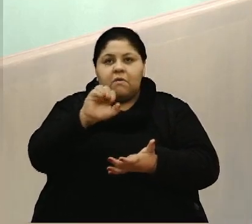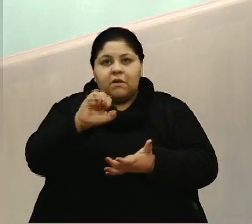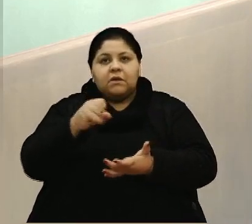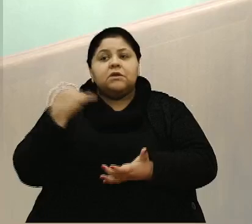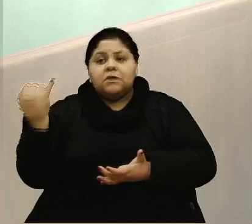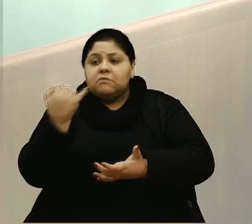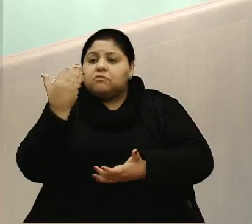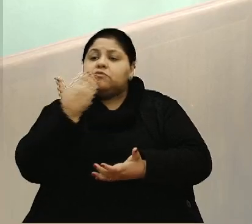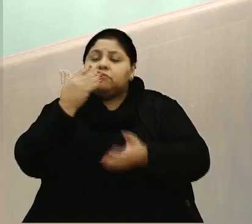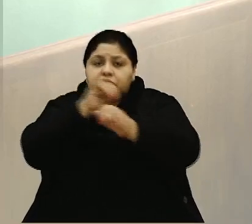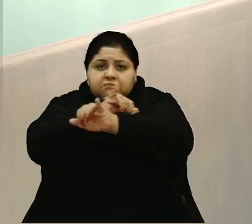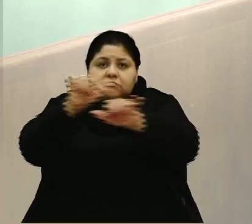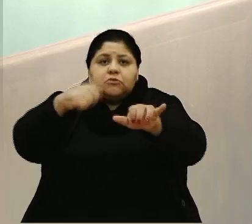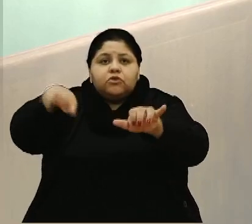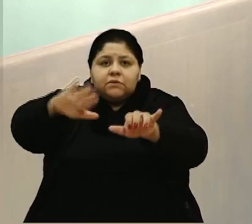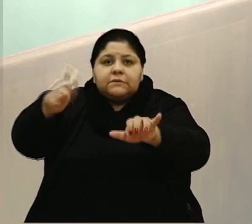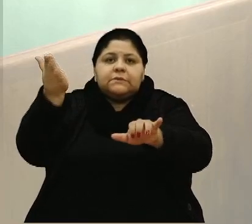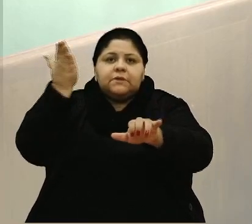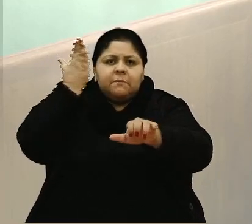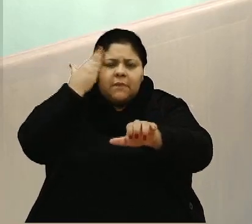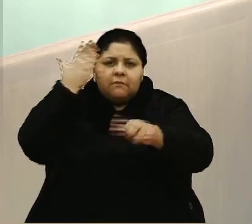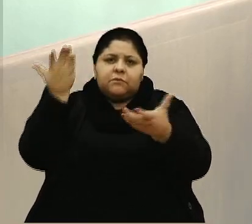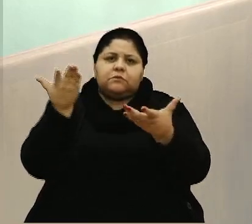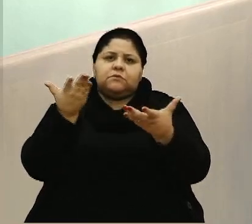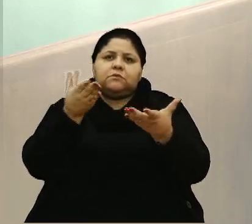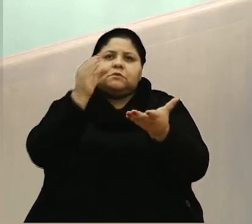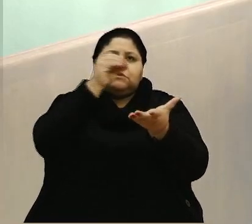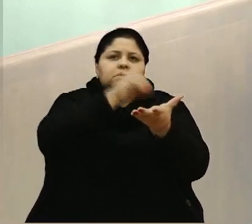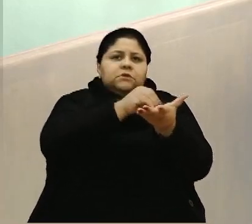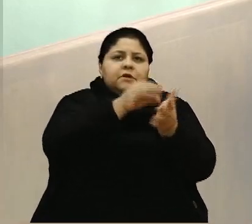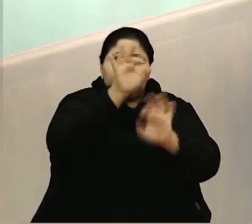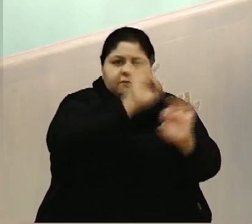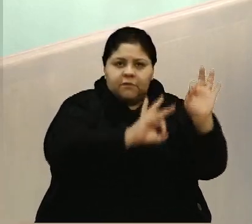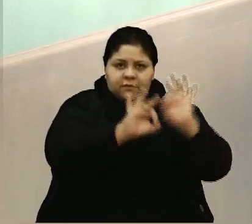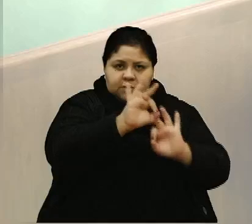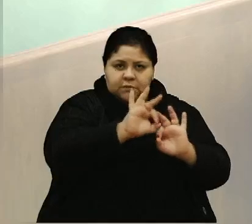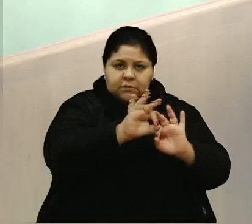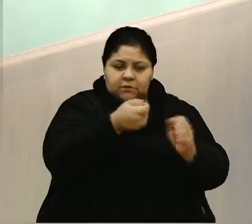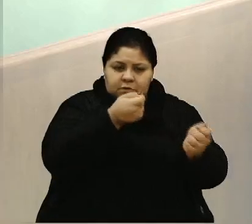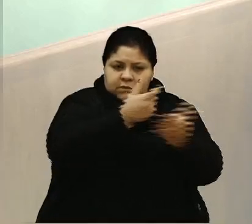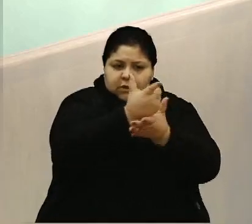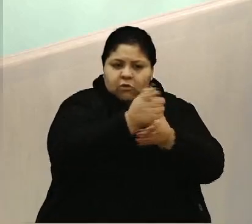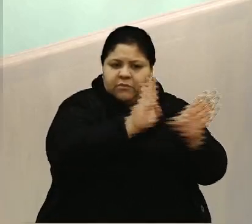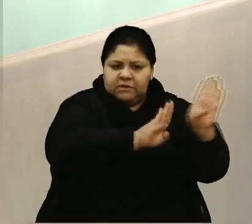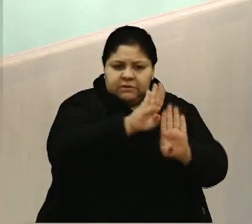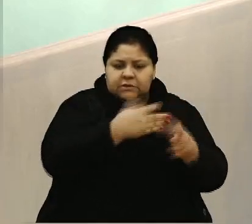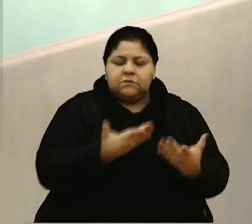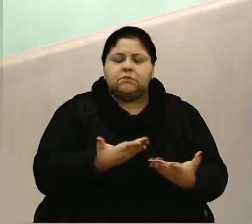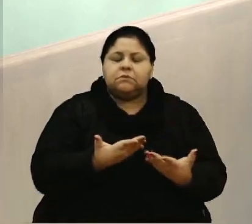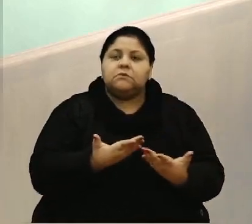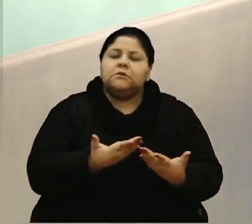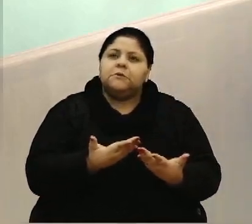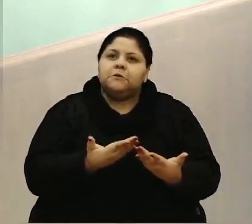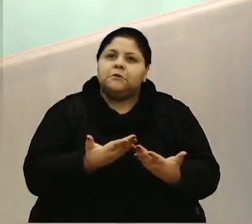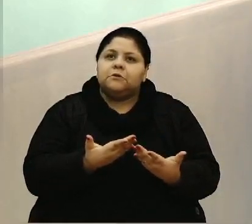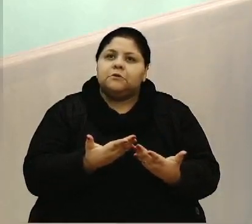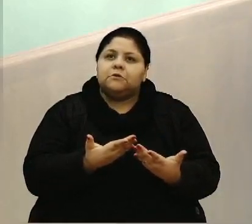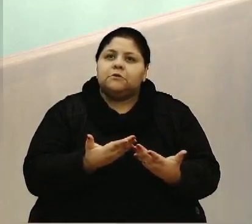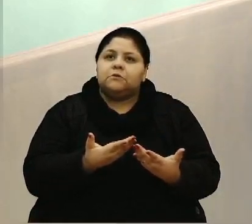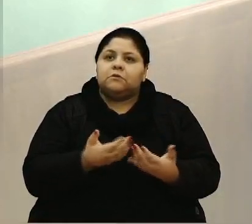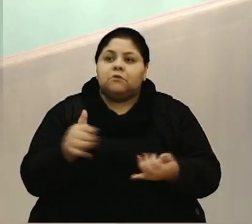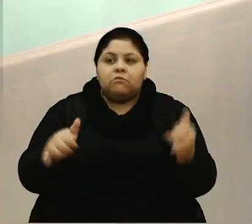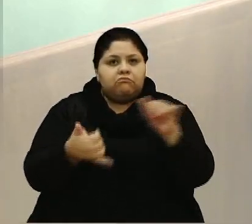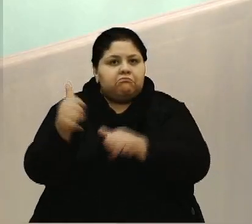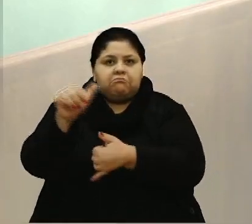nós sabermos. Está faltando planejamento na compra, nas licitações? Os laboratórios não